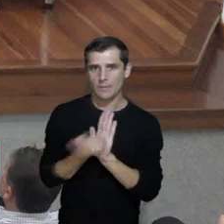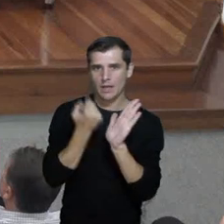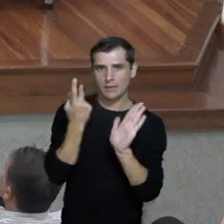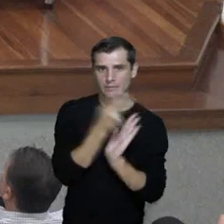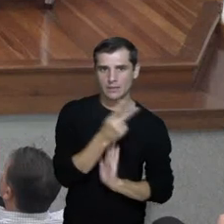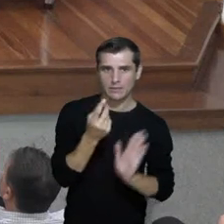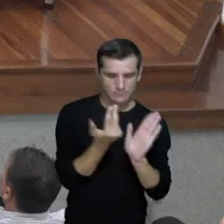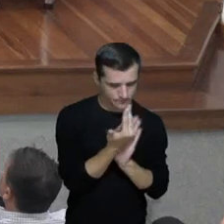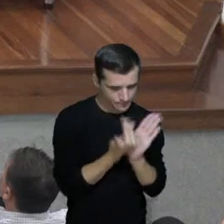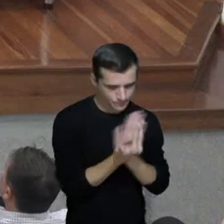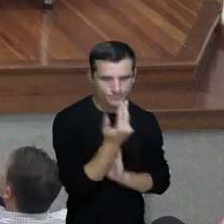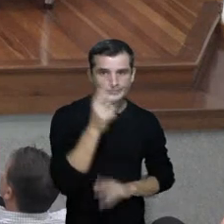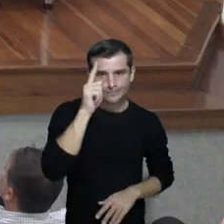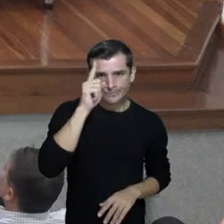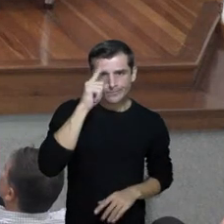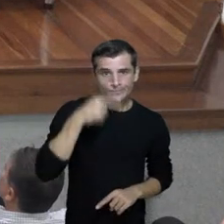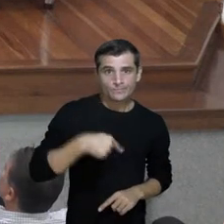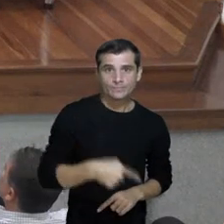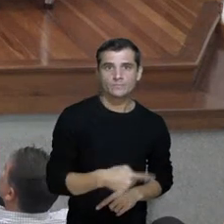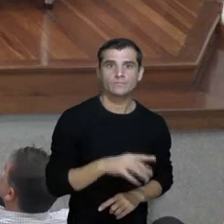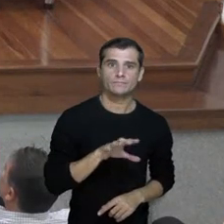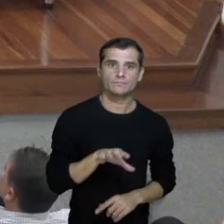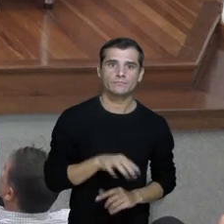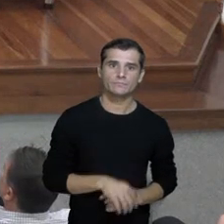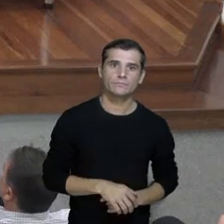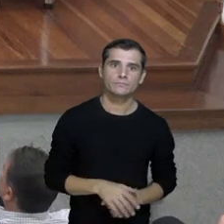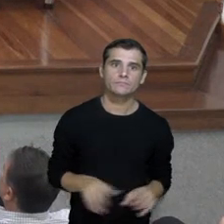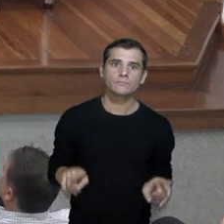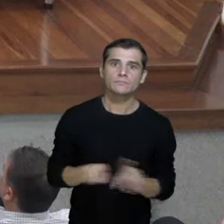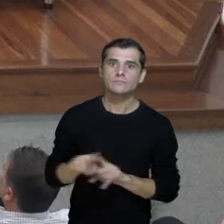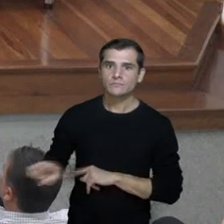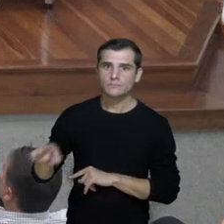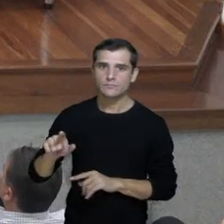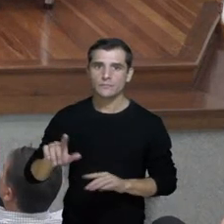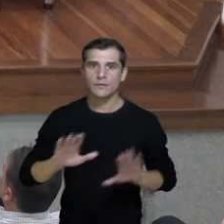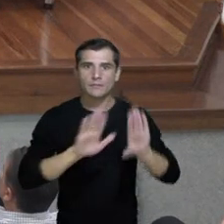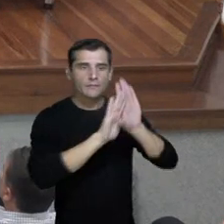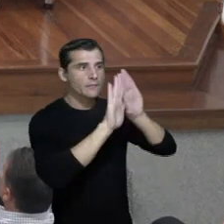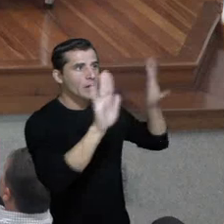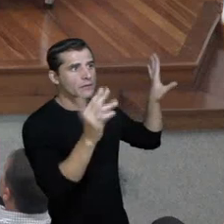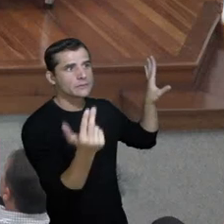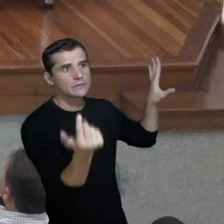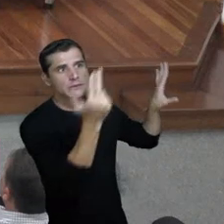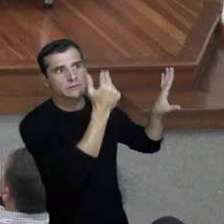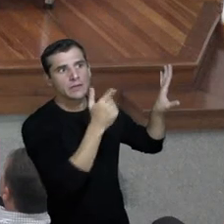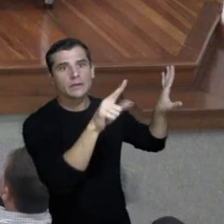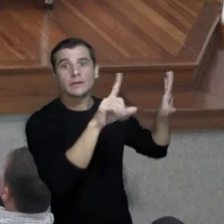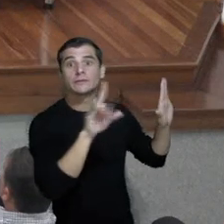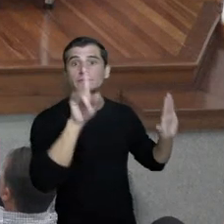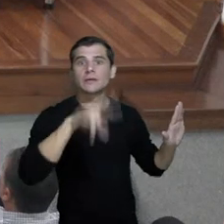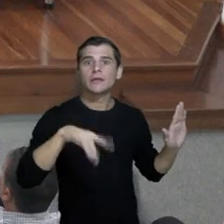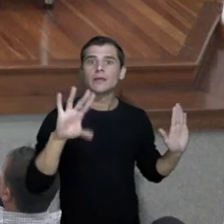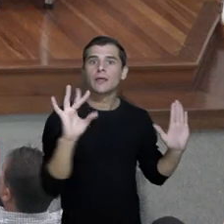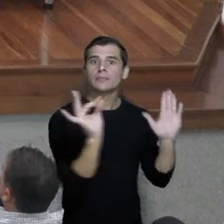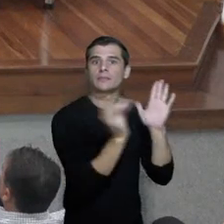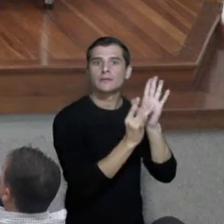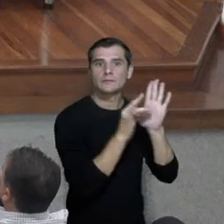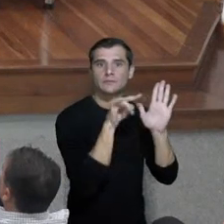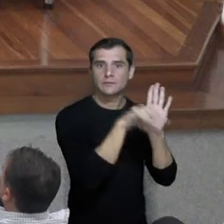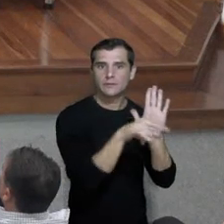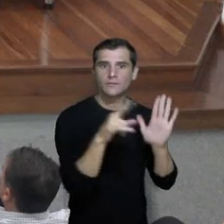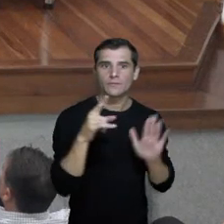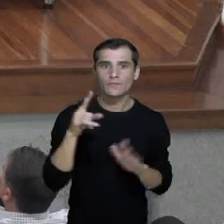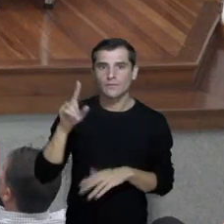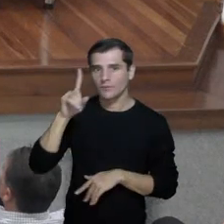mesmo e Aqui já são essas paredes que eu falo isso aqui na verdade são só adesivos estão aqui no Hospital Joana de guzm